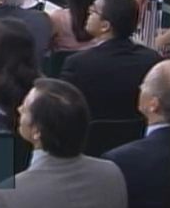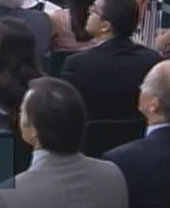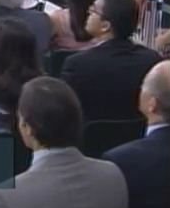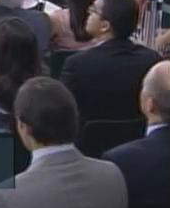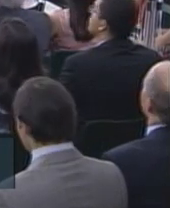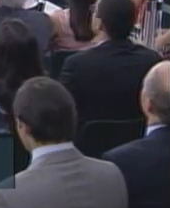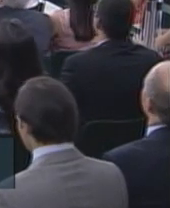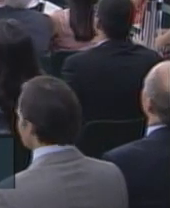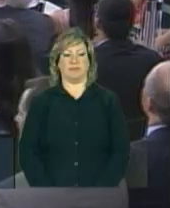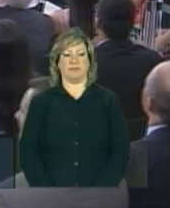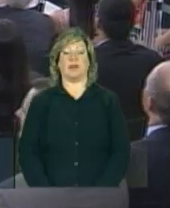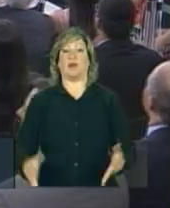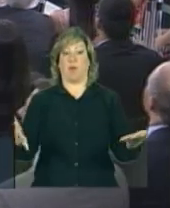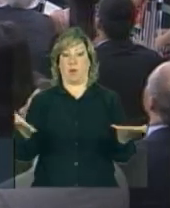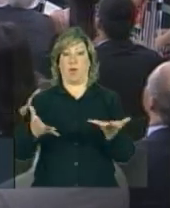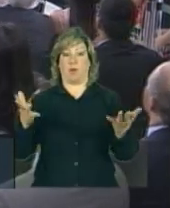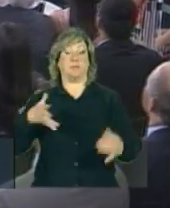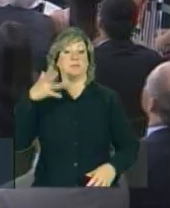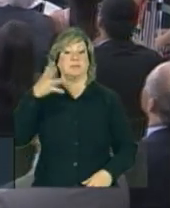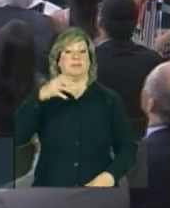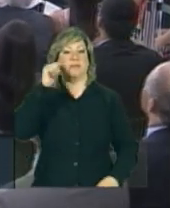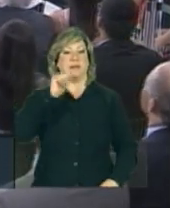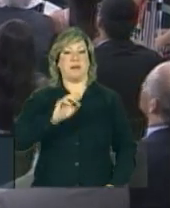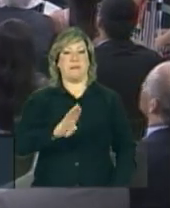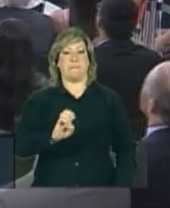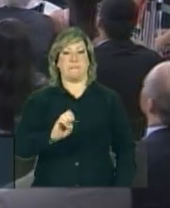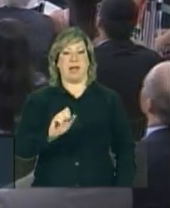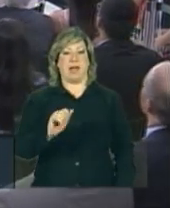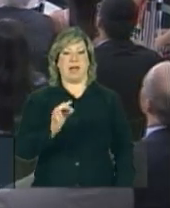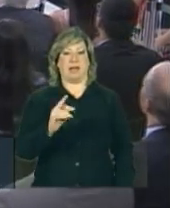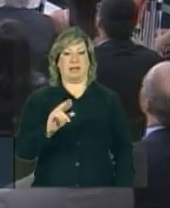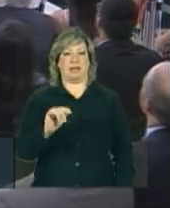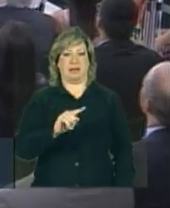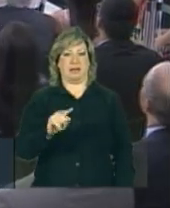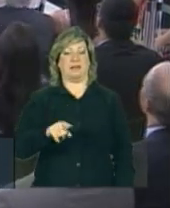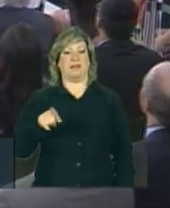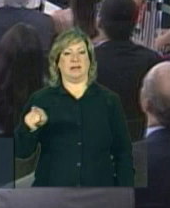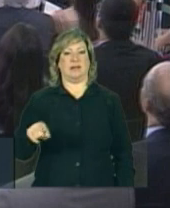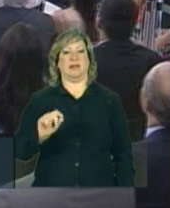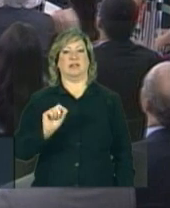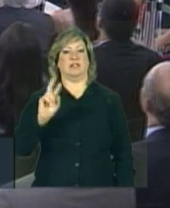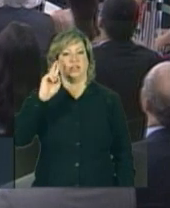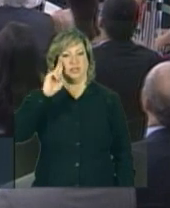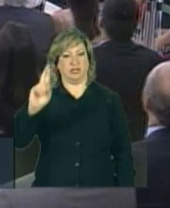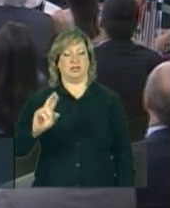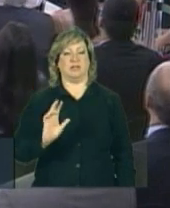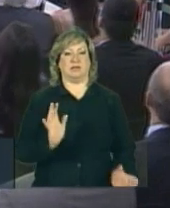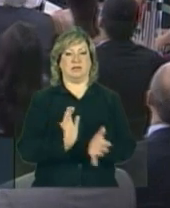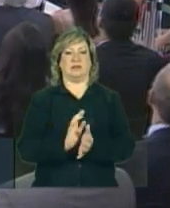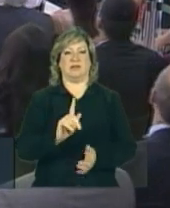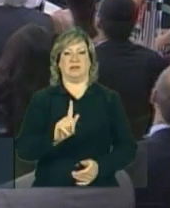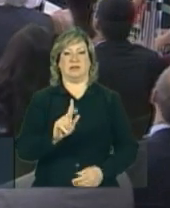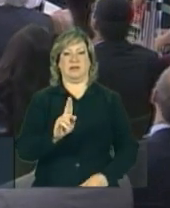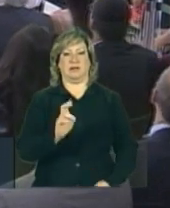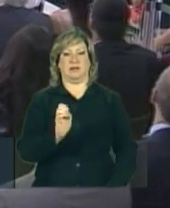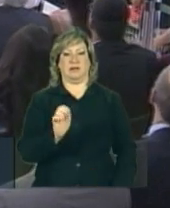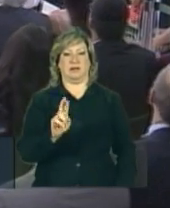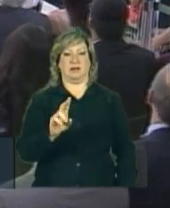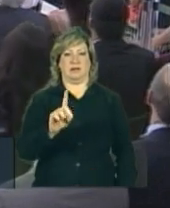Neste momento, ouviremos as palavras da senhora Beatriz Bier Johann-Peter, diretora do Instituto Gerdau.